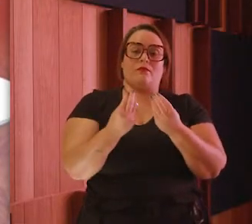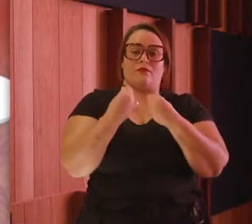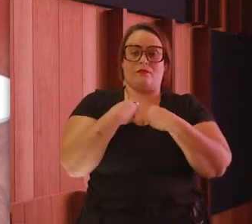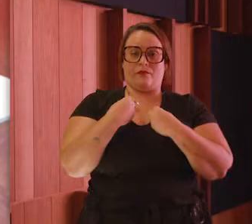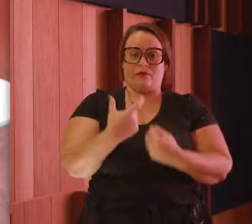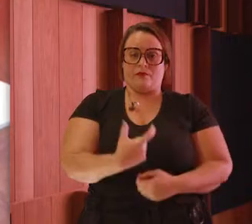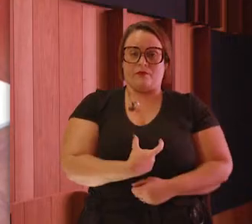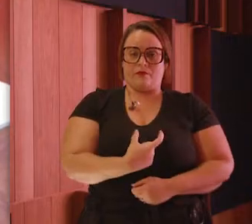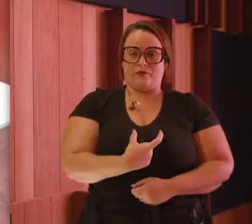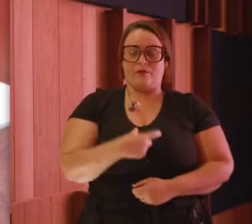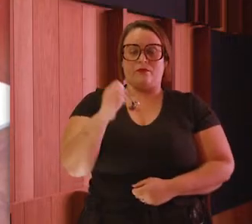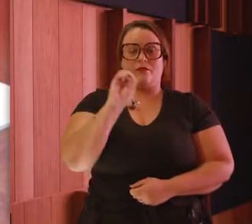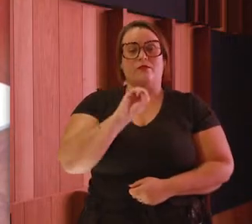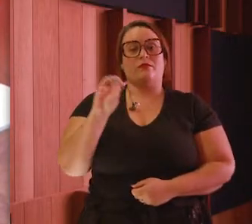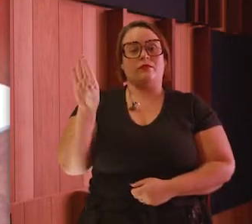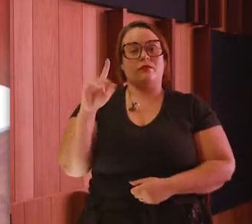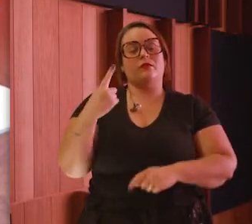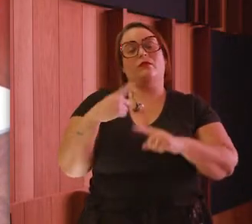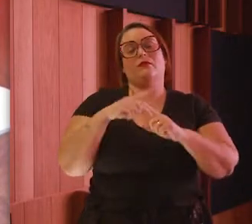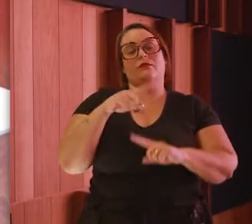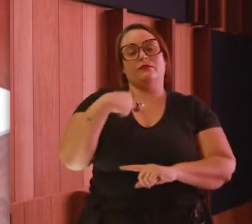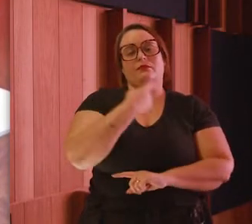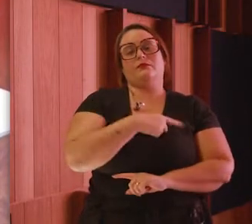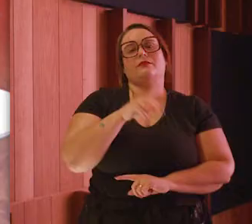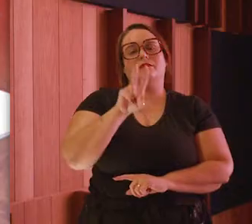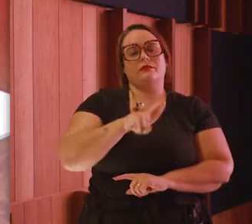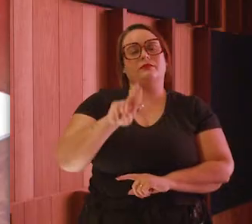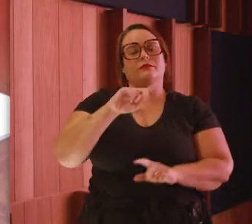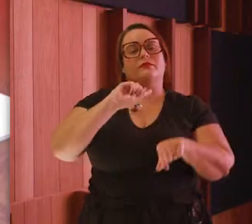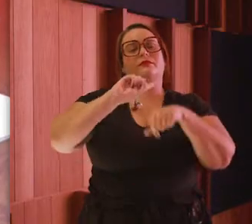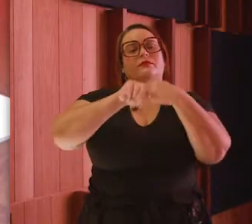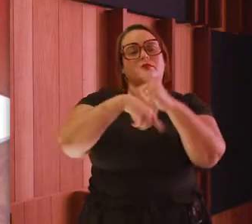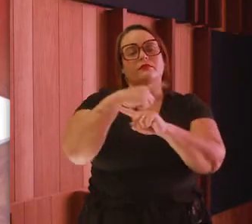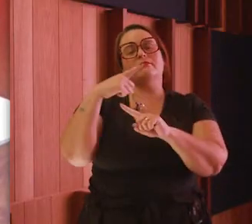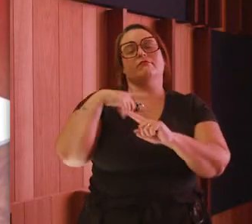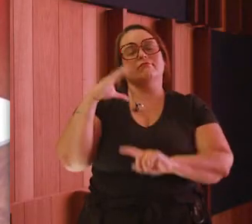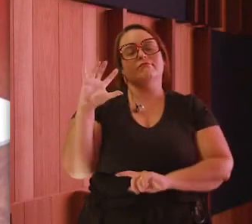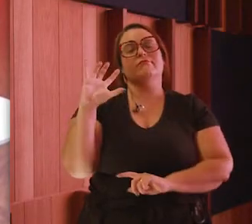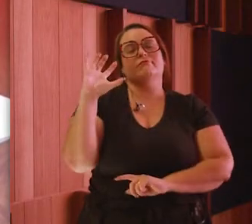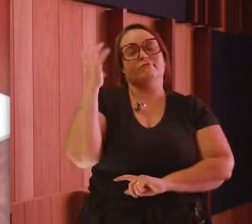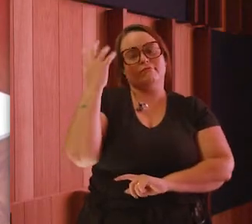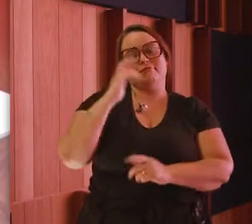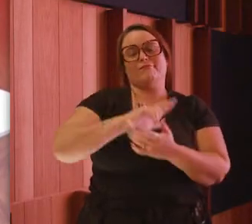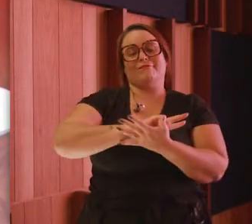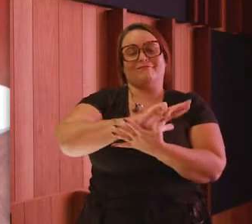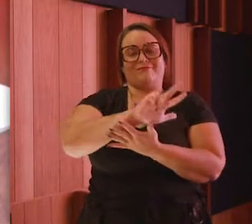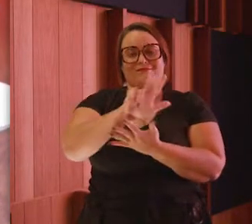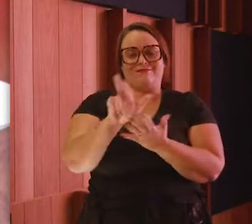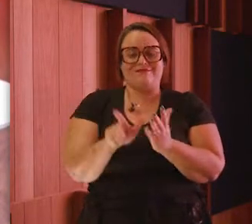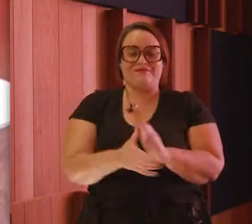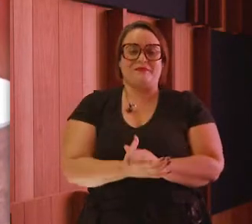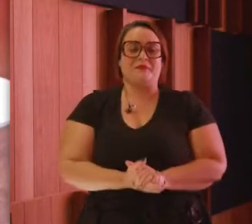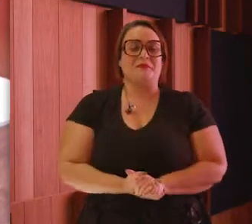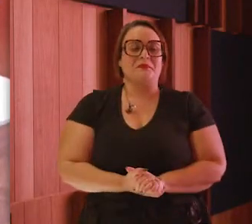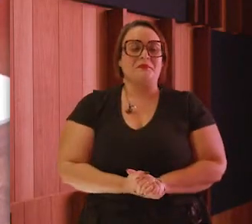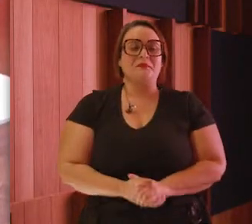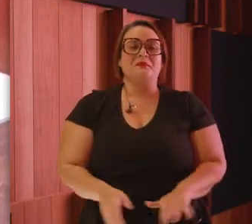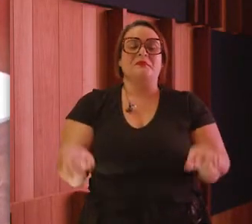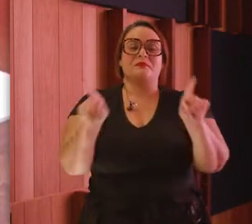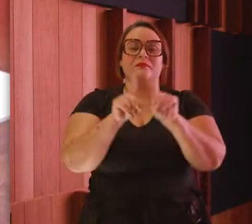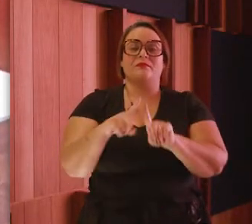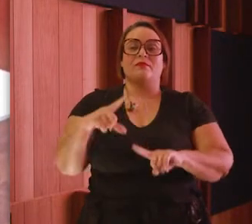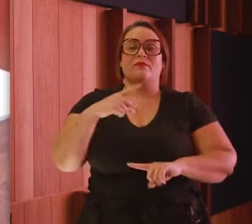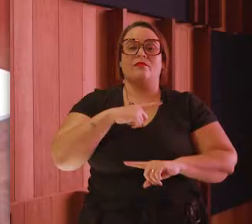vamos utilizá-los para vários outros eventos. A outra mensagem é que existem